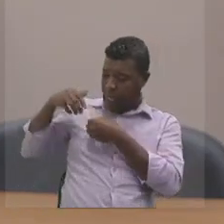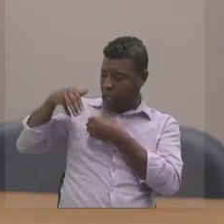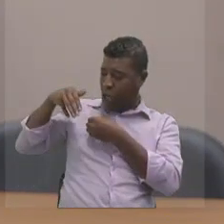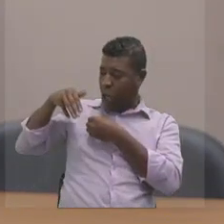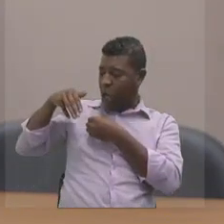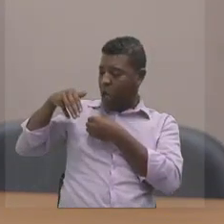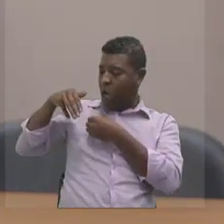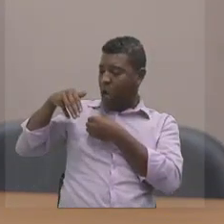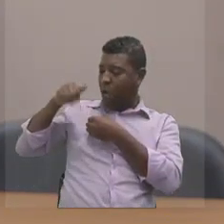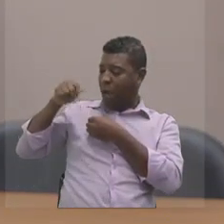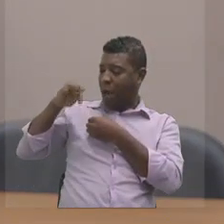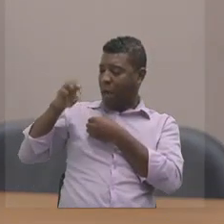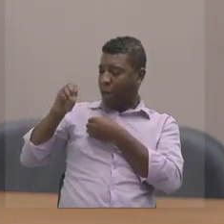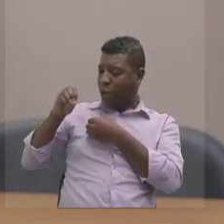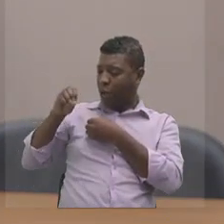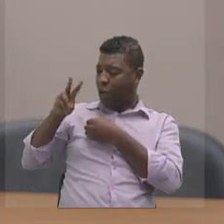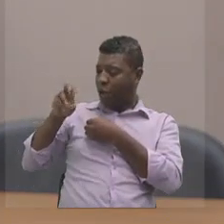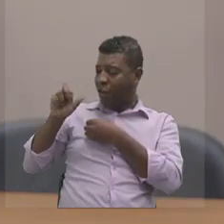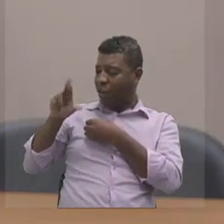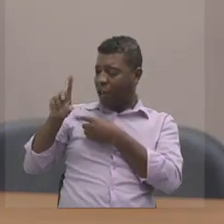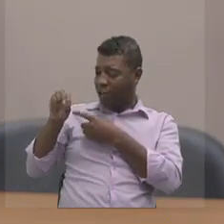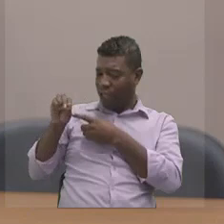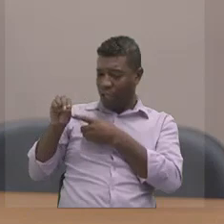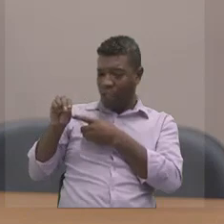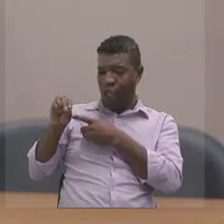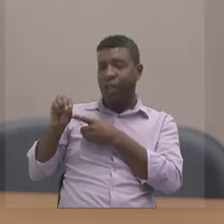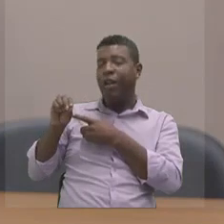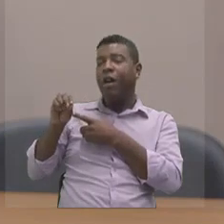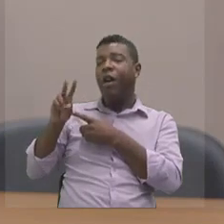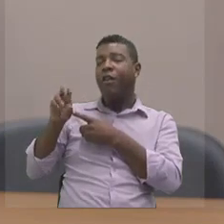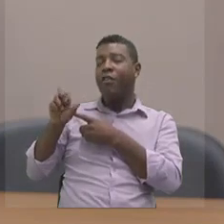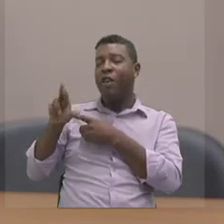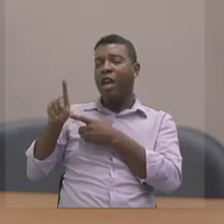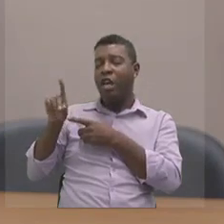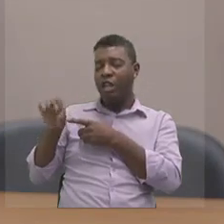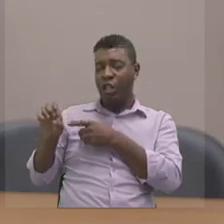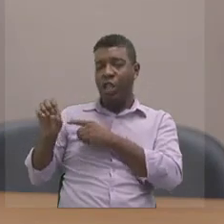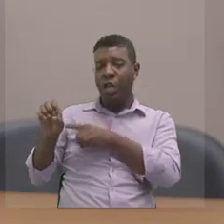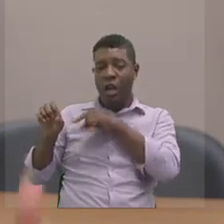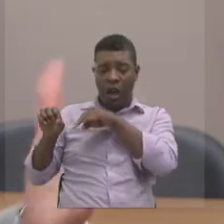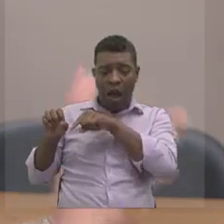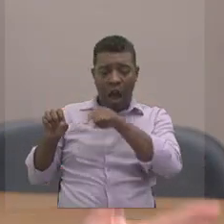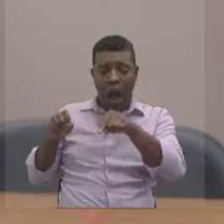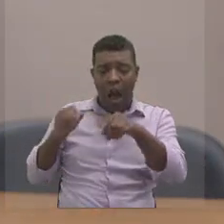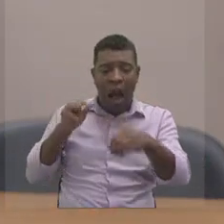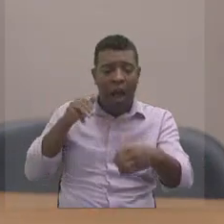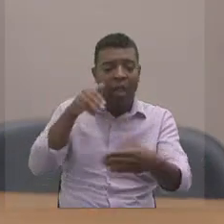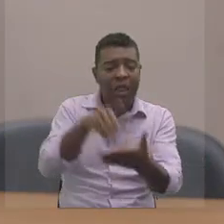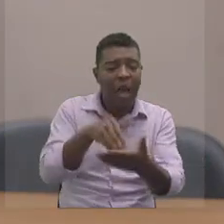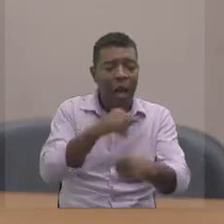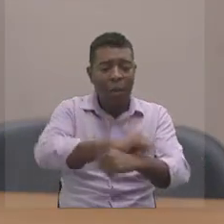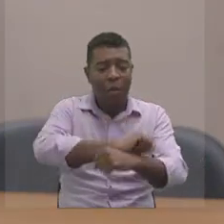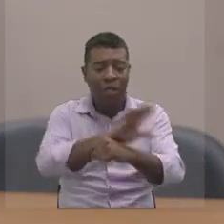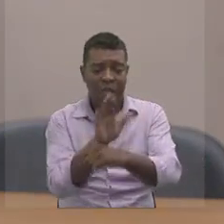do Entroncamento de Francisco Sá e as anomalias são inúmeras e na apresentação aqui dos mapas né